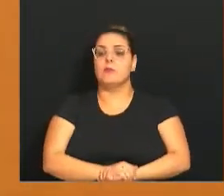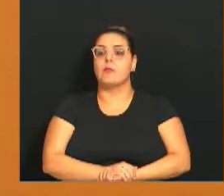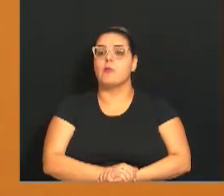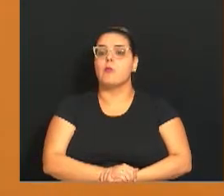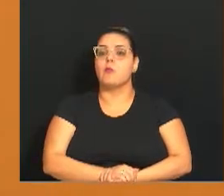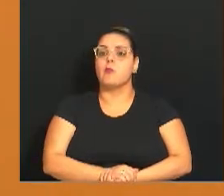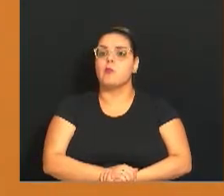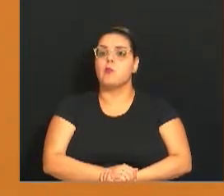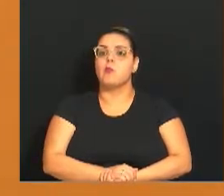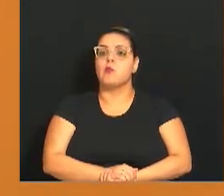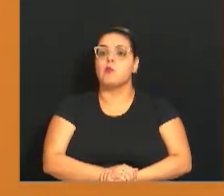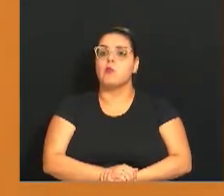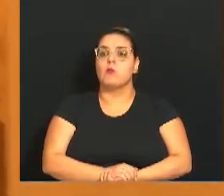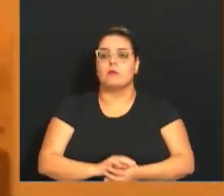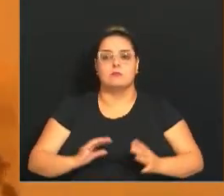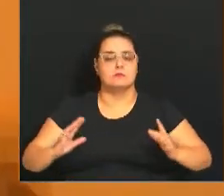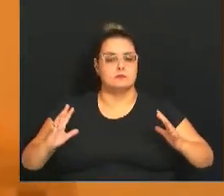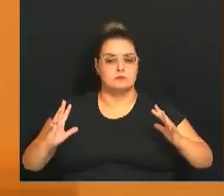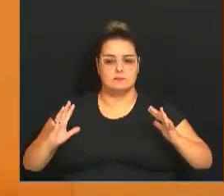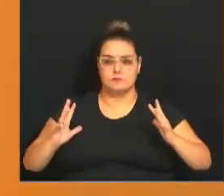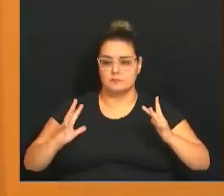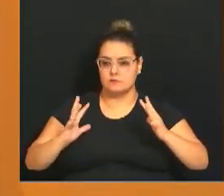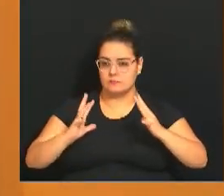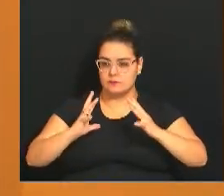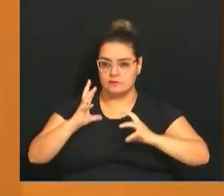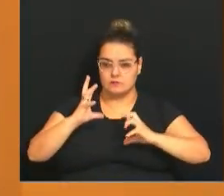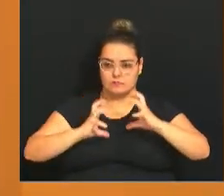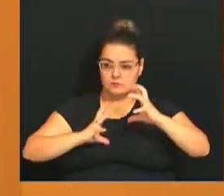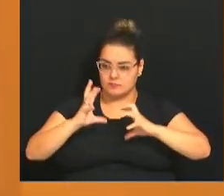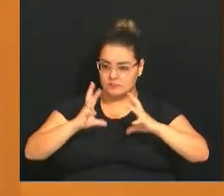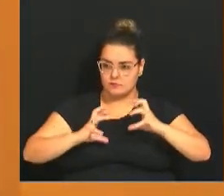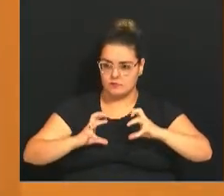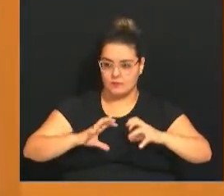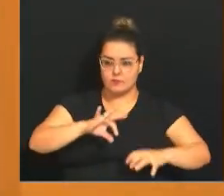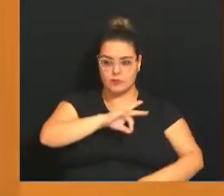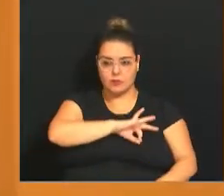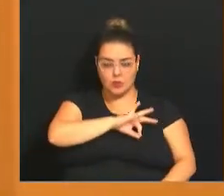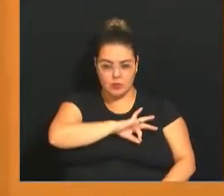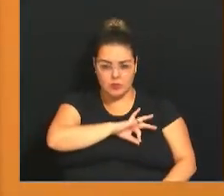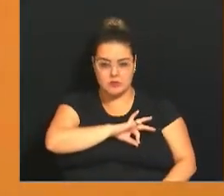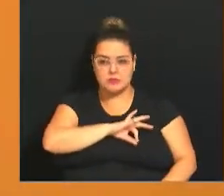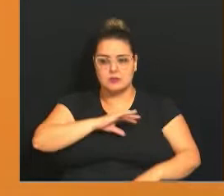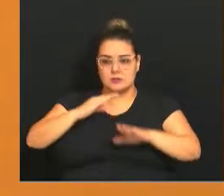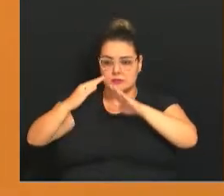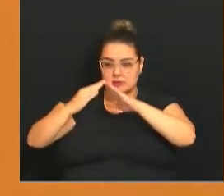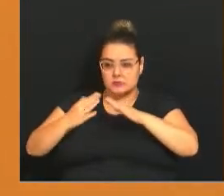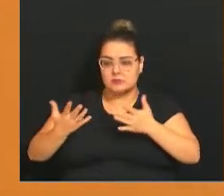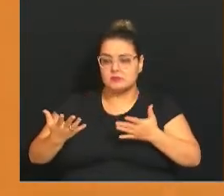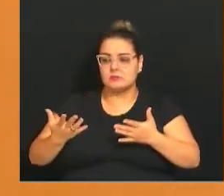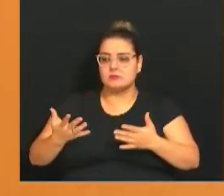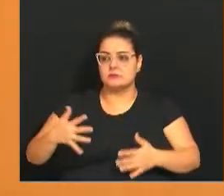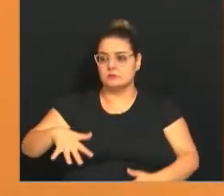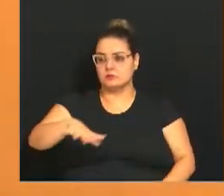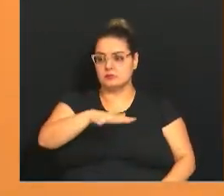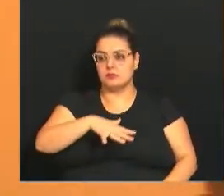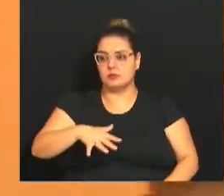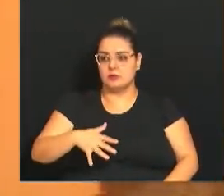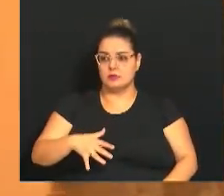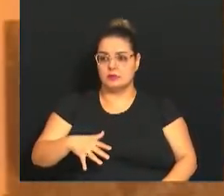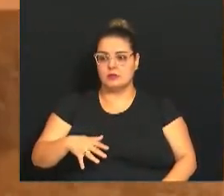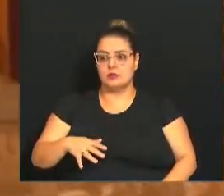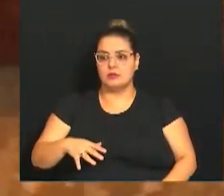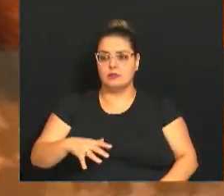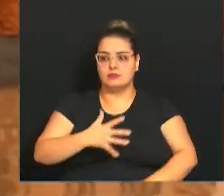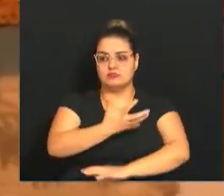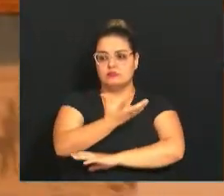com policiais, ali também, uma área que a gente percebe que tem uma certa degradação ambiental. O Campos Elíseos